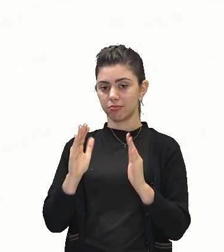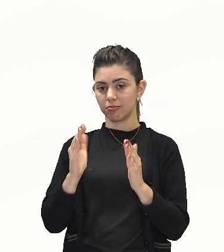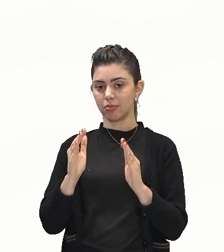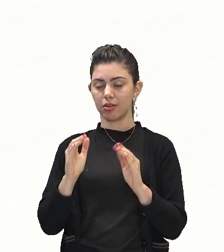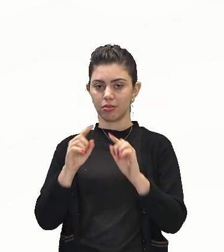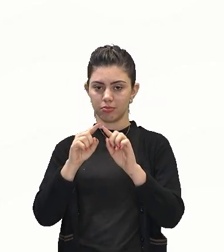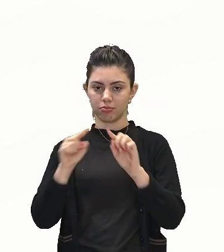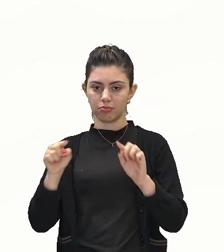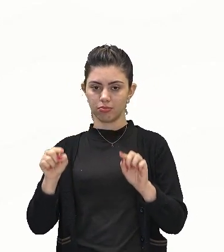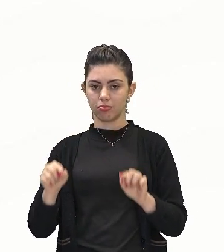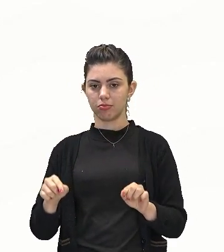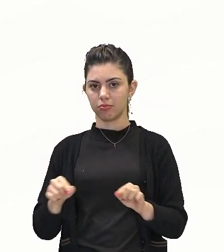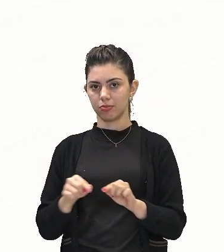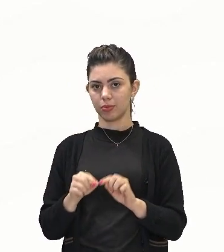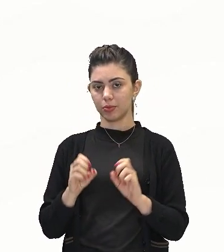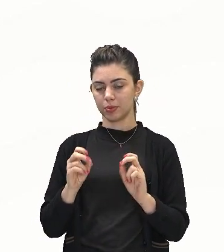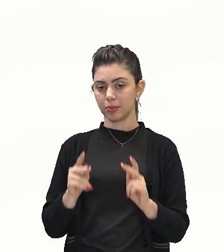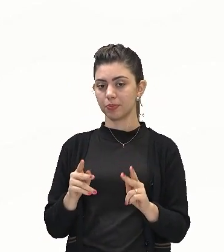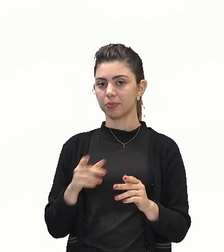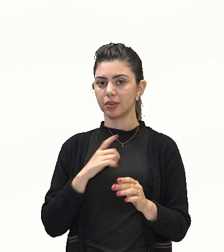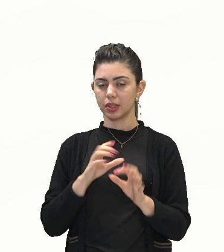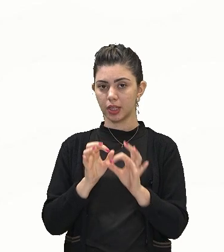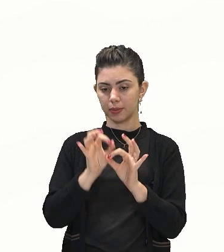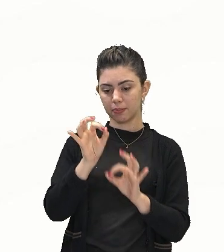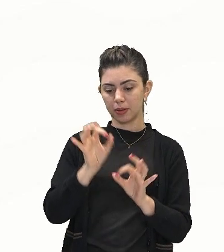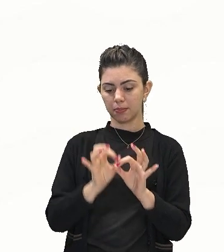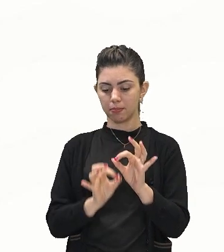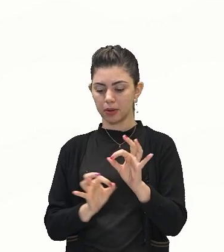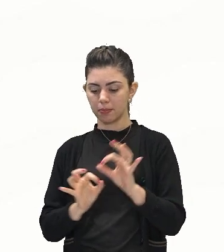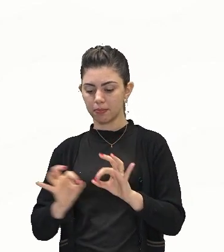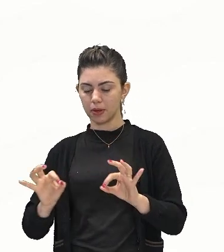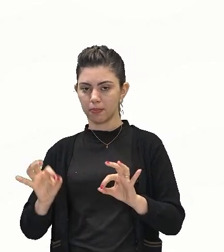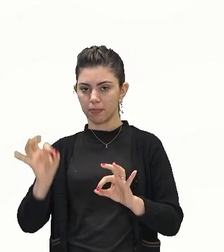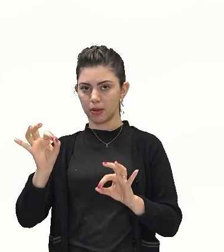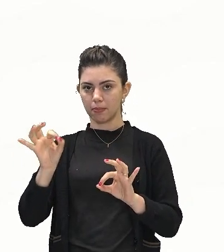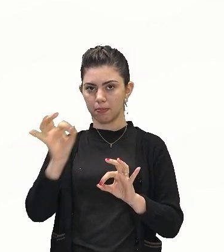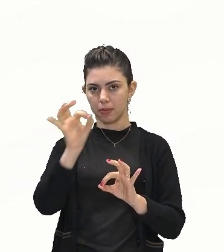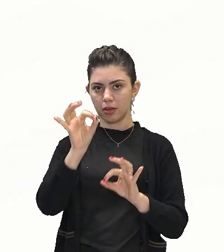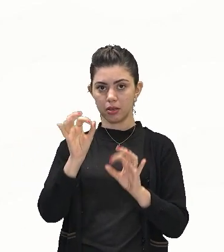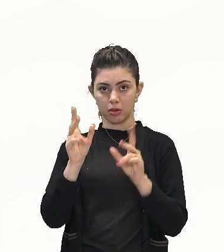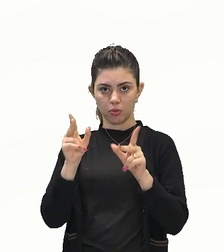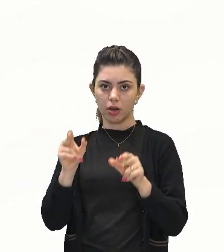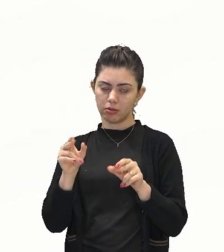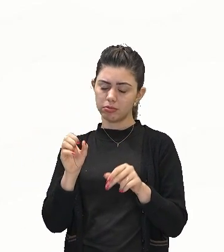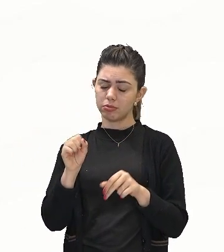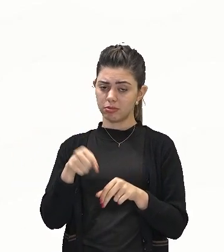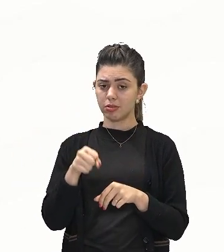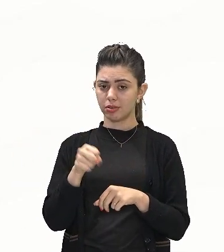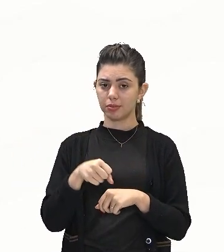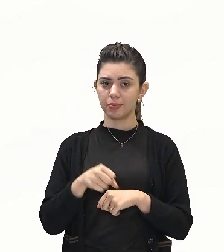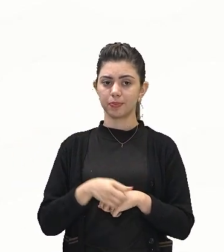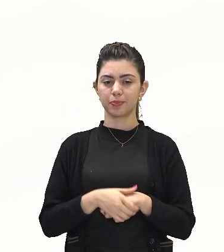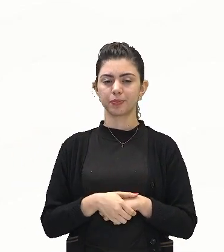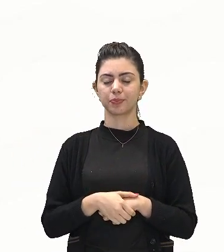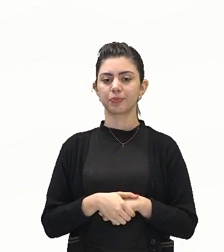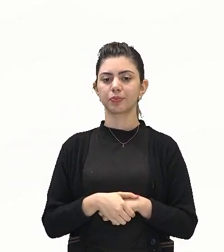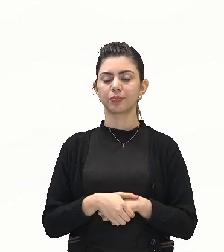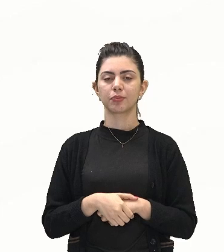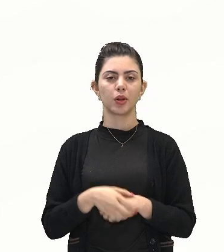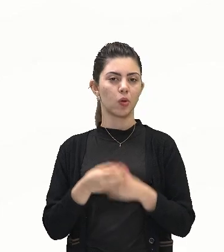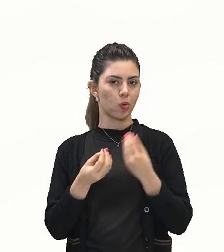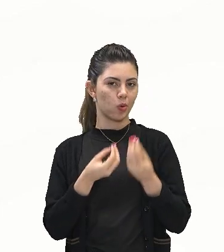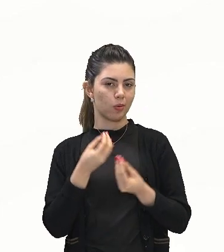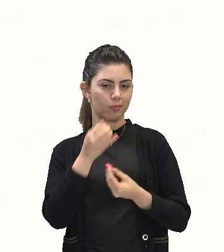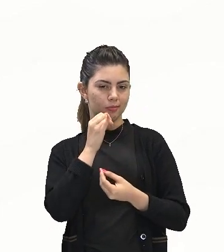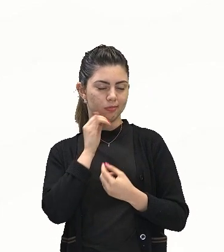Tudo bem? Todos eles vão ter a mesma medida? Sim, todos eles vão ter a mesma medida. Vamos ver como é que a gente faz aqui,